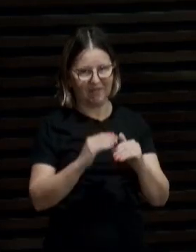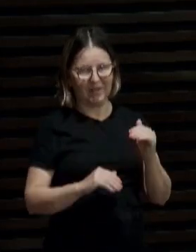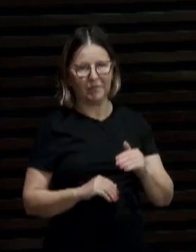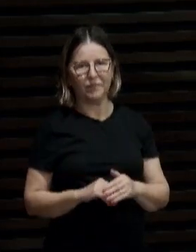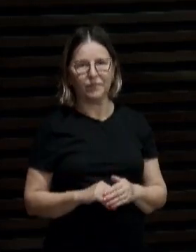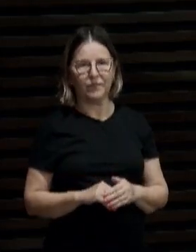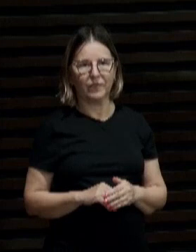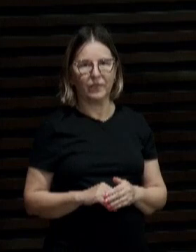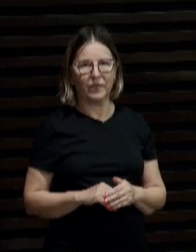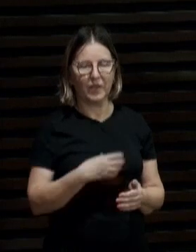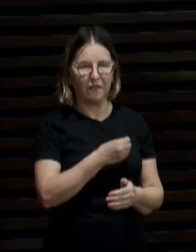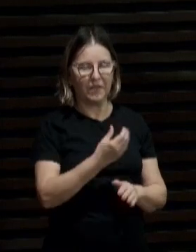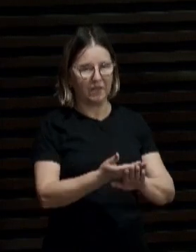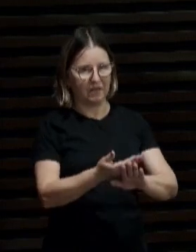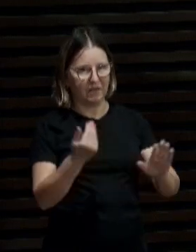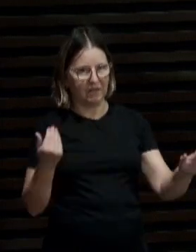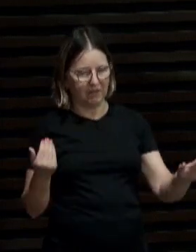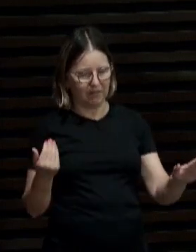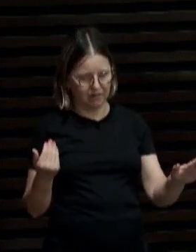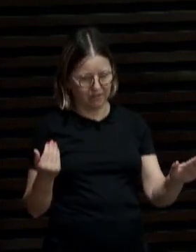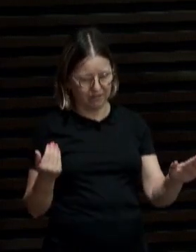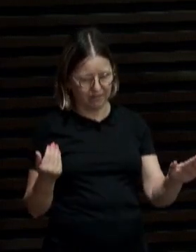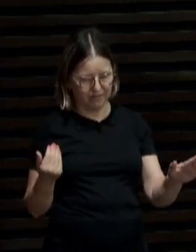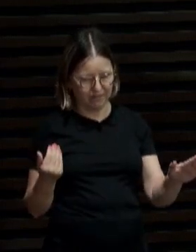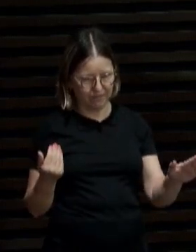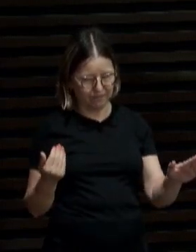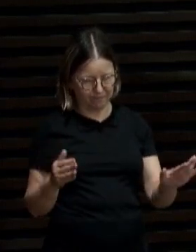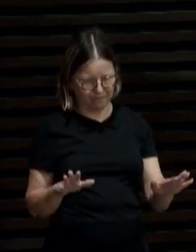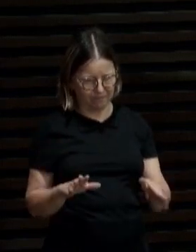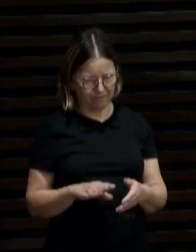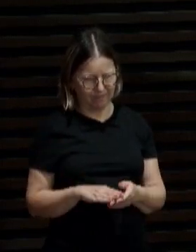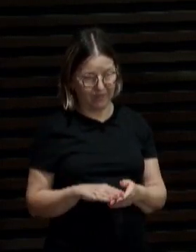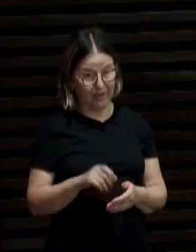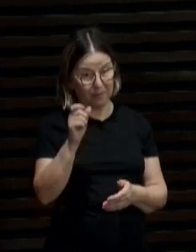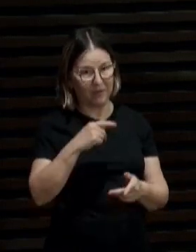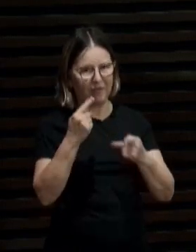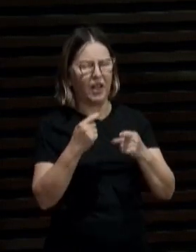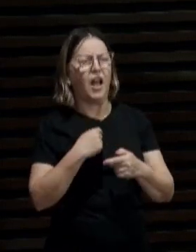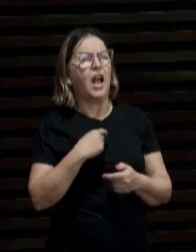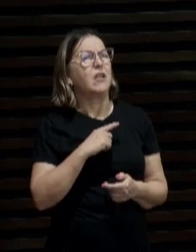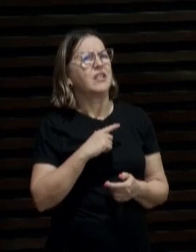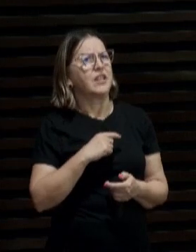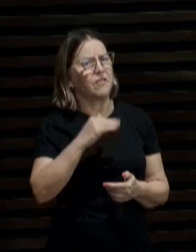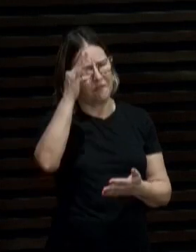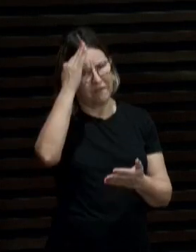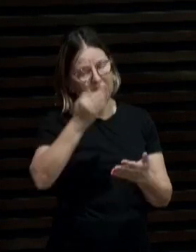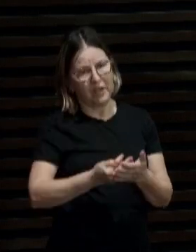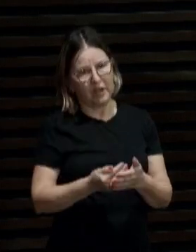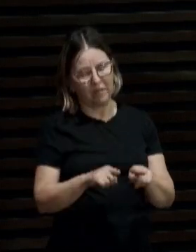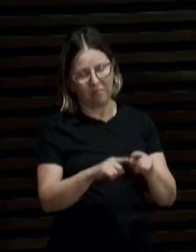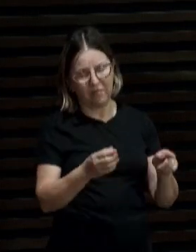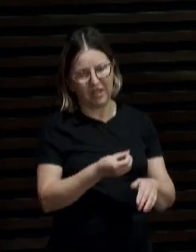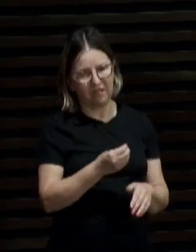vida dissociada de uma pessoa que diz que tem fé, mas a sua vida